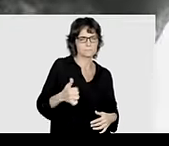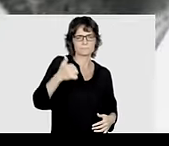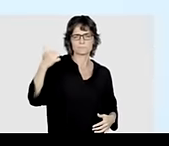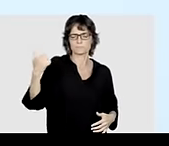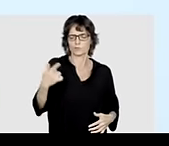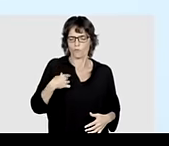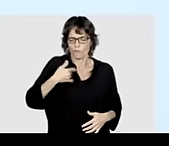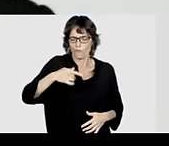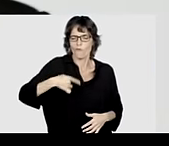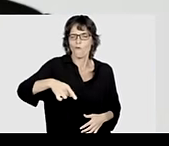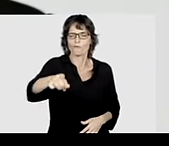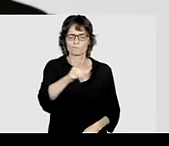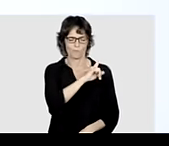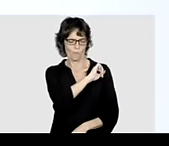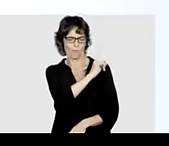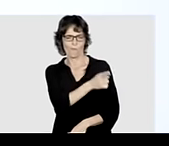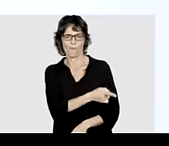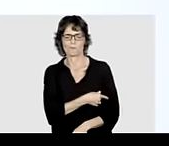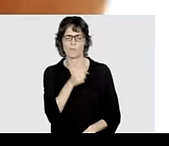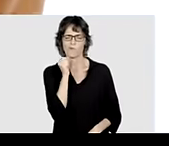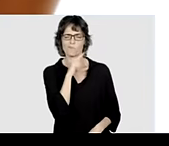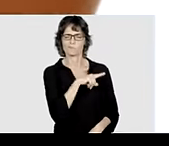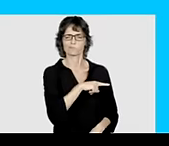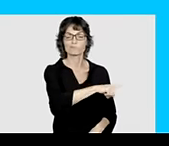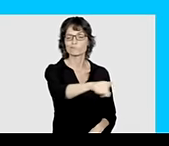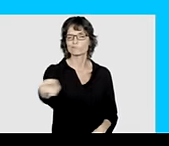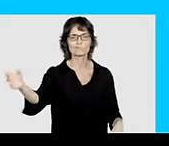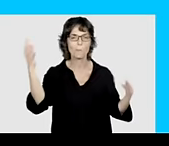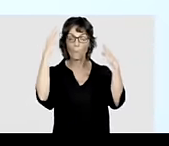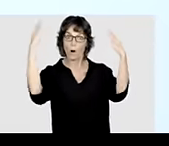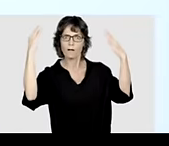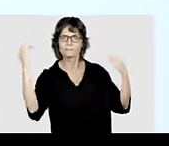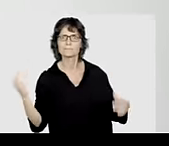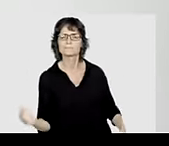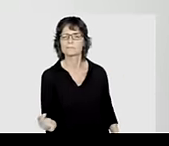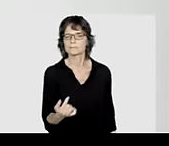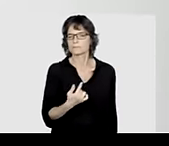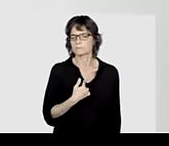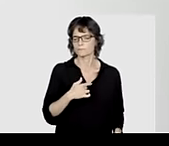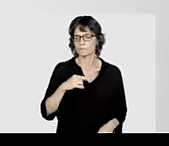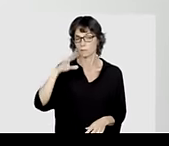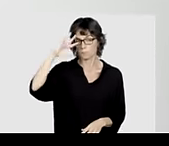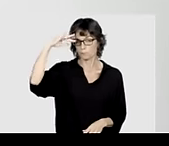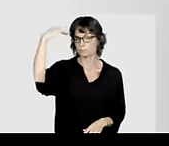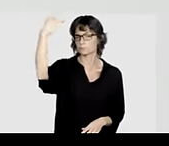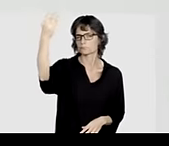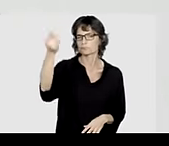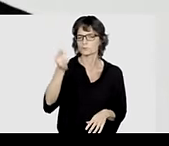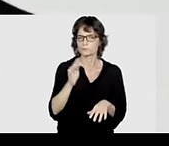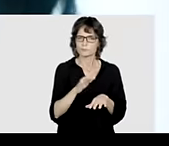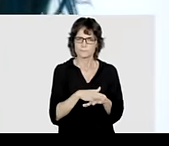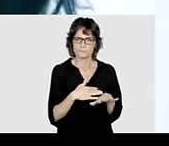além, sou audaz, sou capaz de surpreender. O que vou fazer?